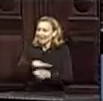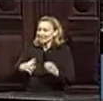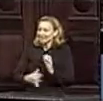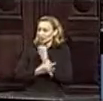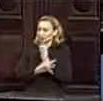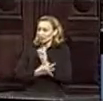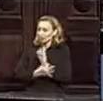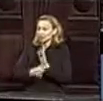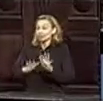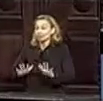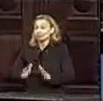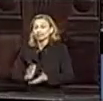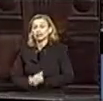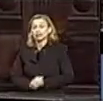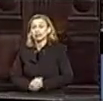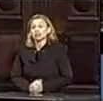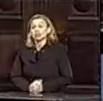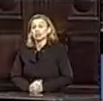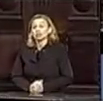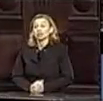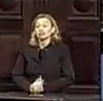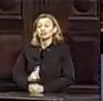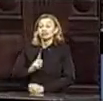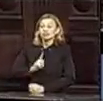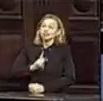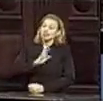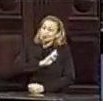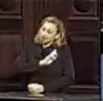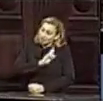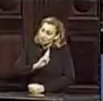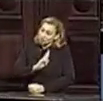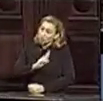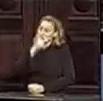falência tem responsáveis.